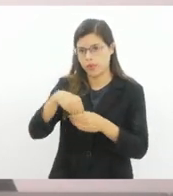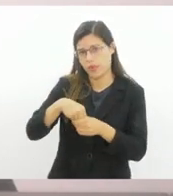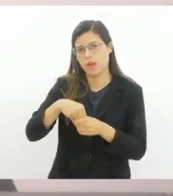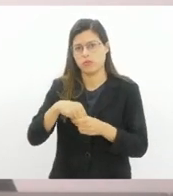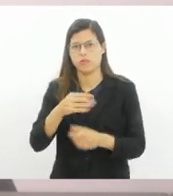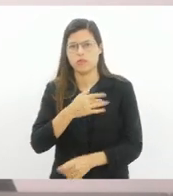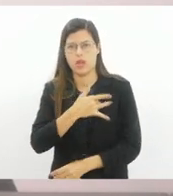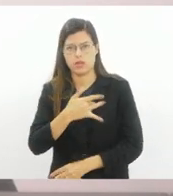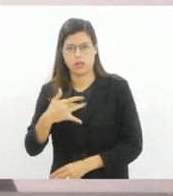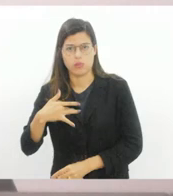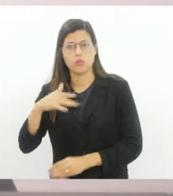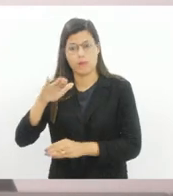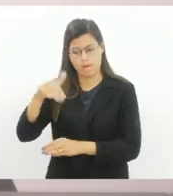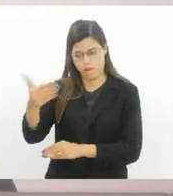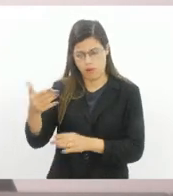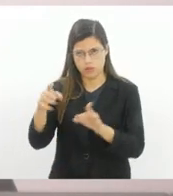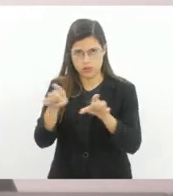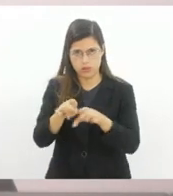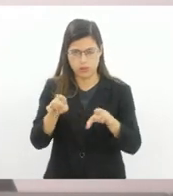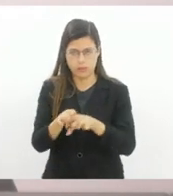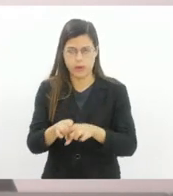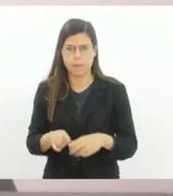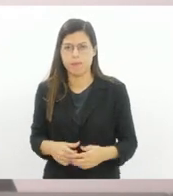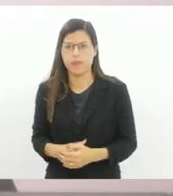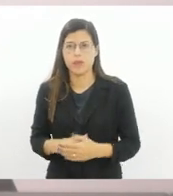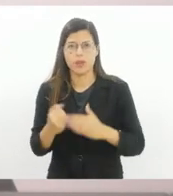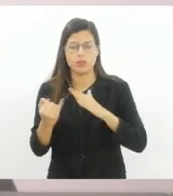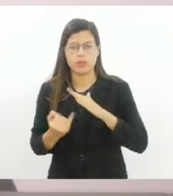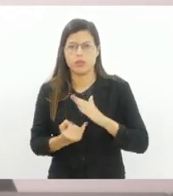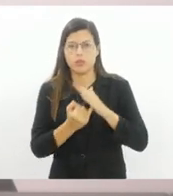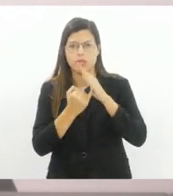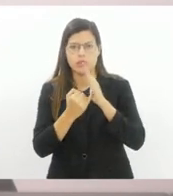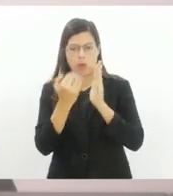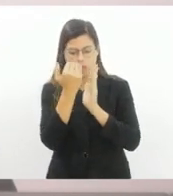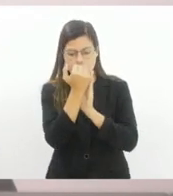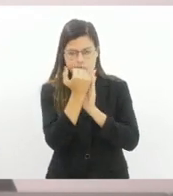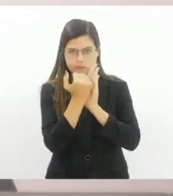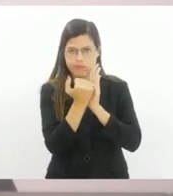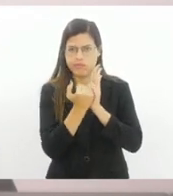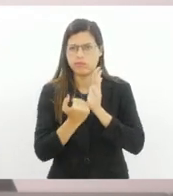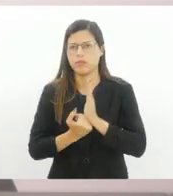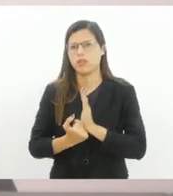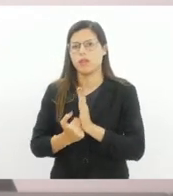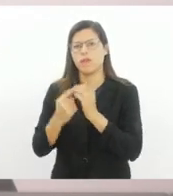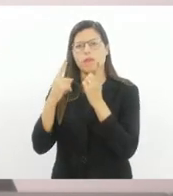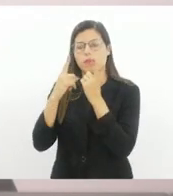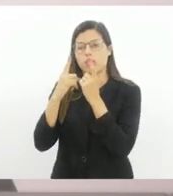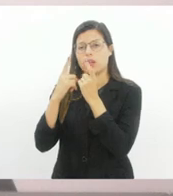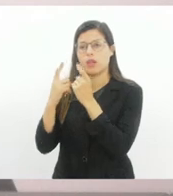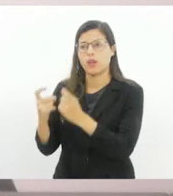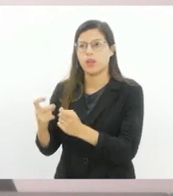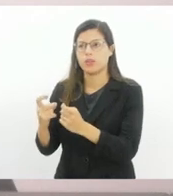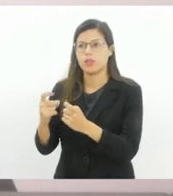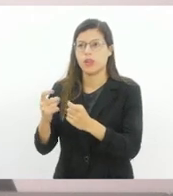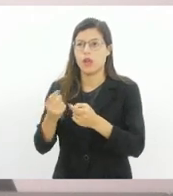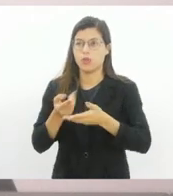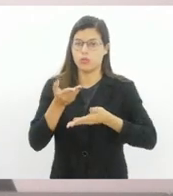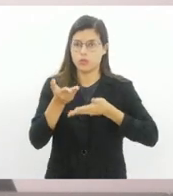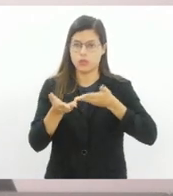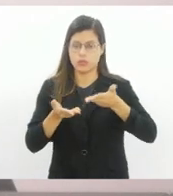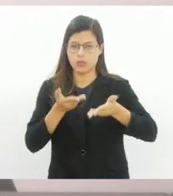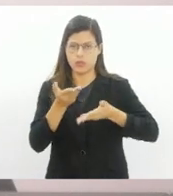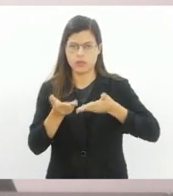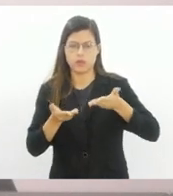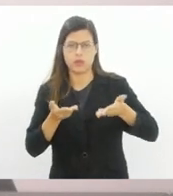saúde. E também a instituição de protocolos e fluxos de violência nos serviços que compõem a rede